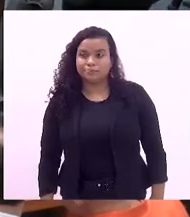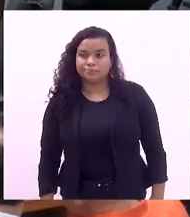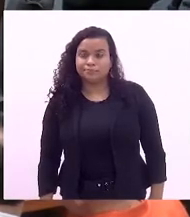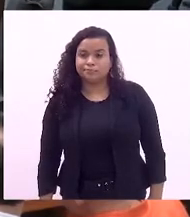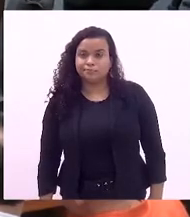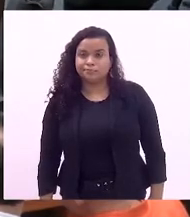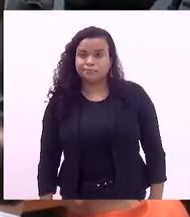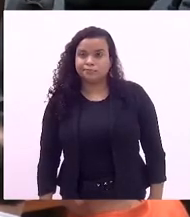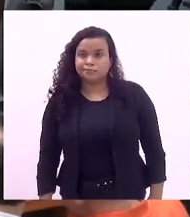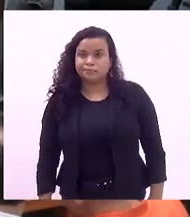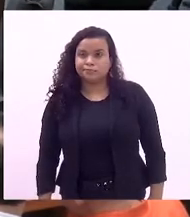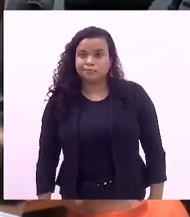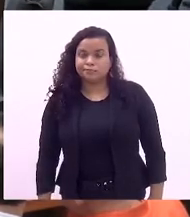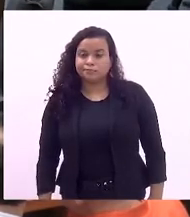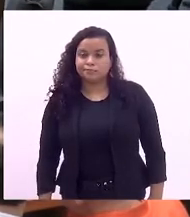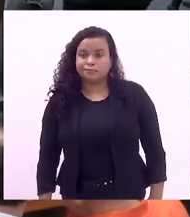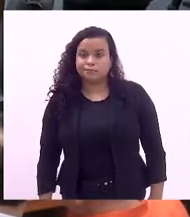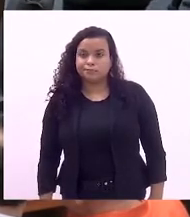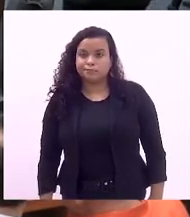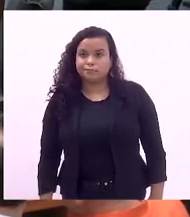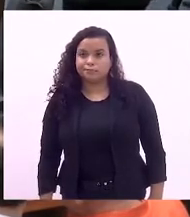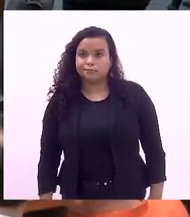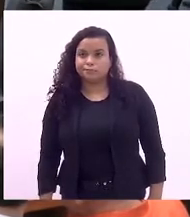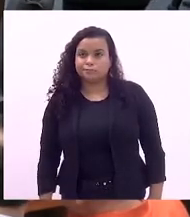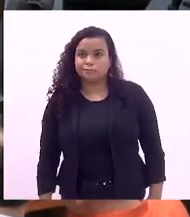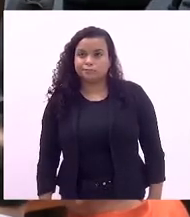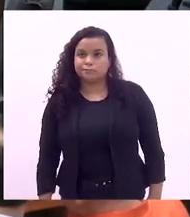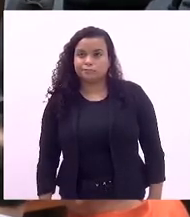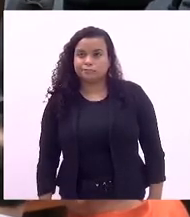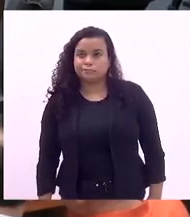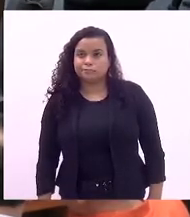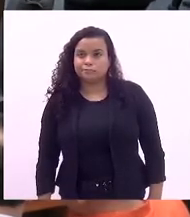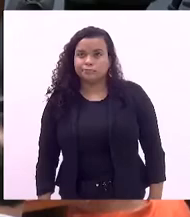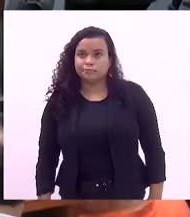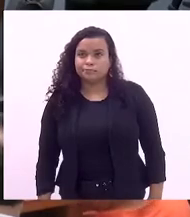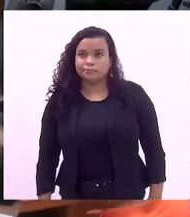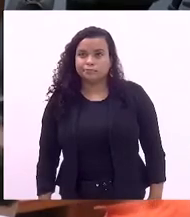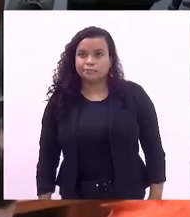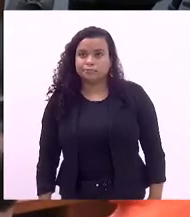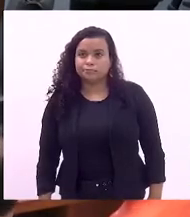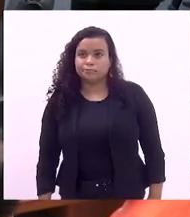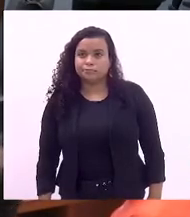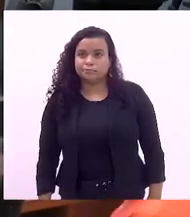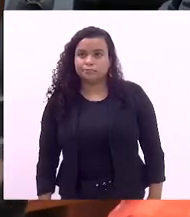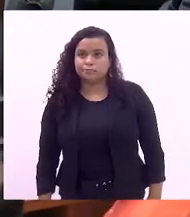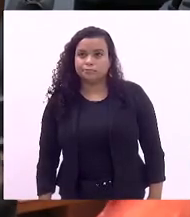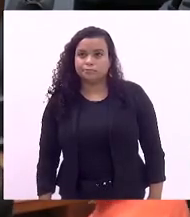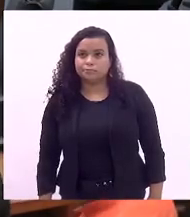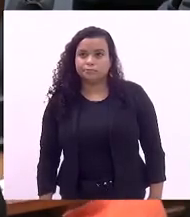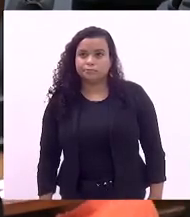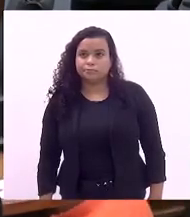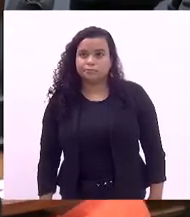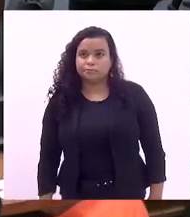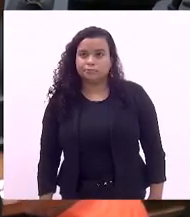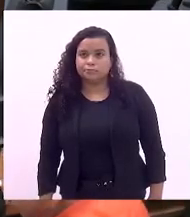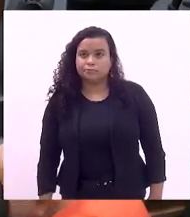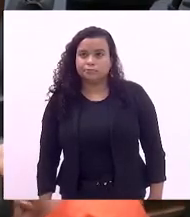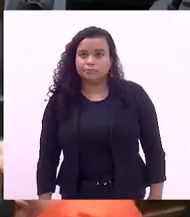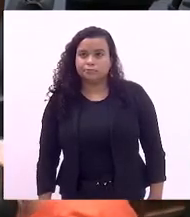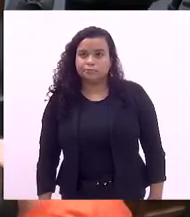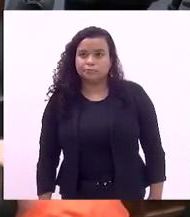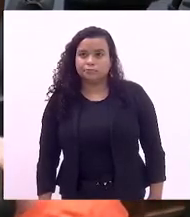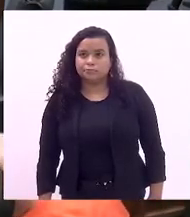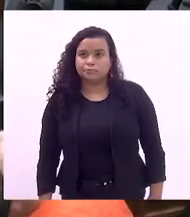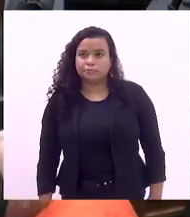E aí E aí E aí